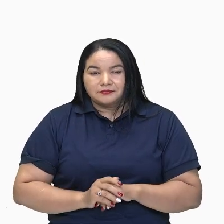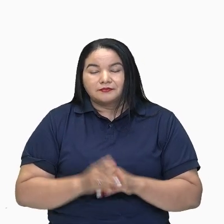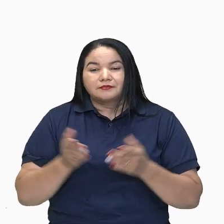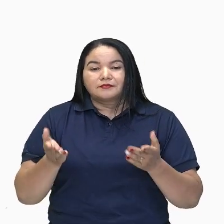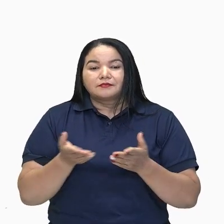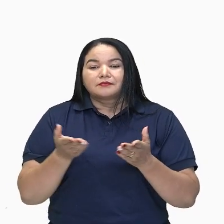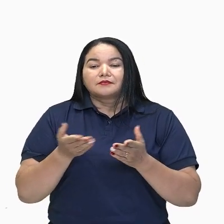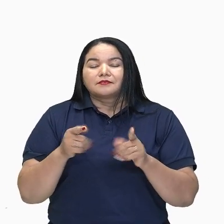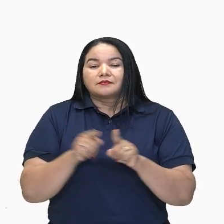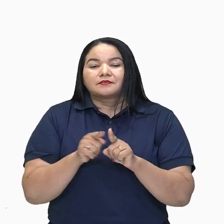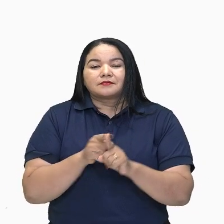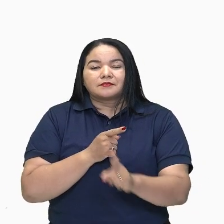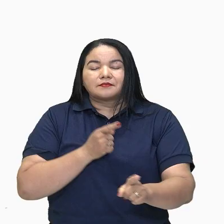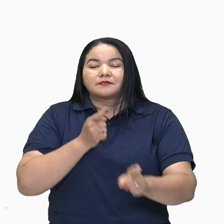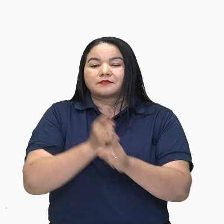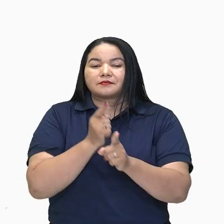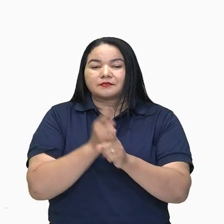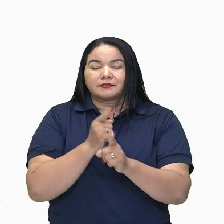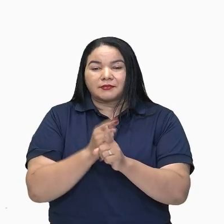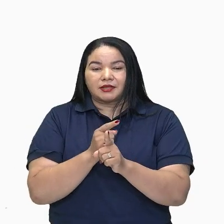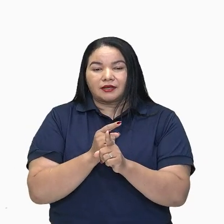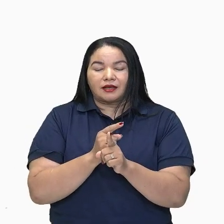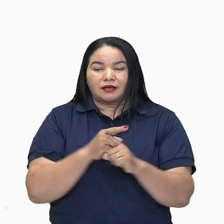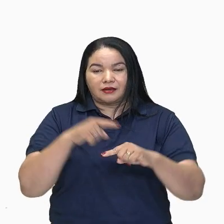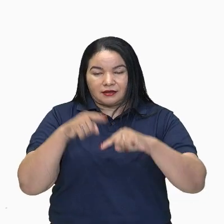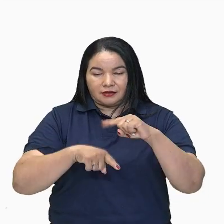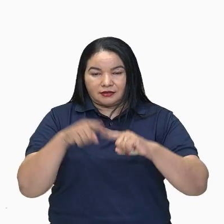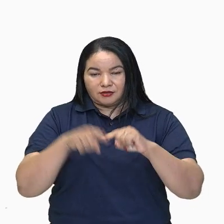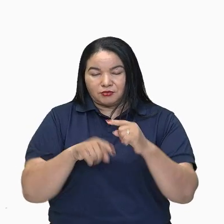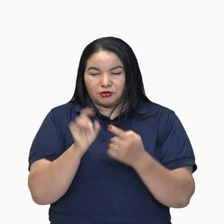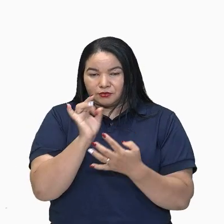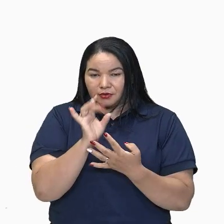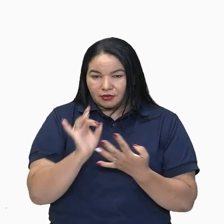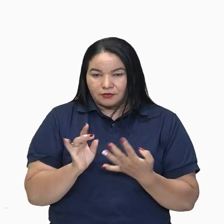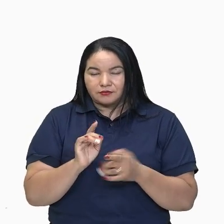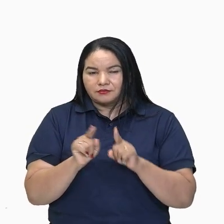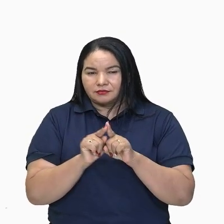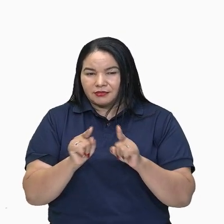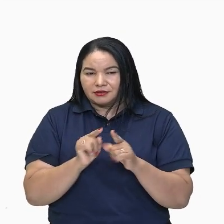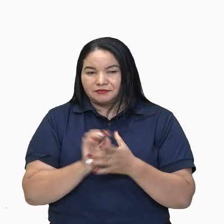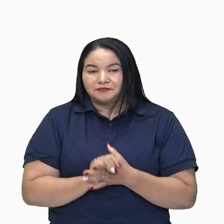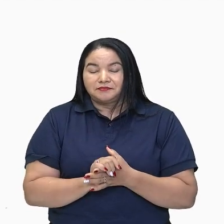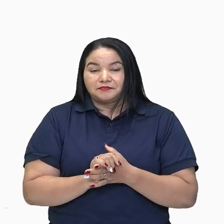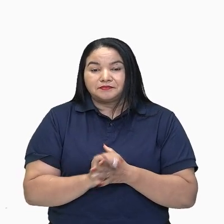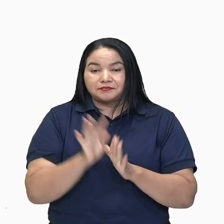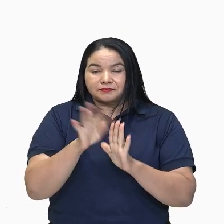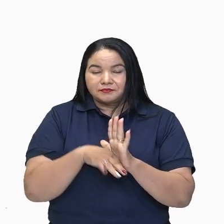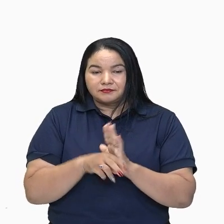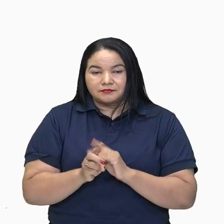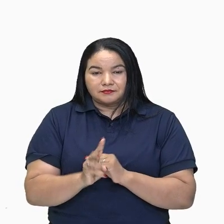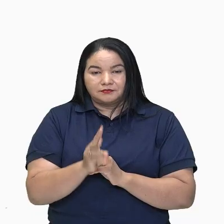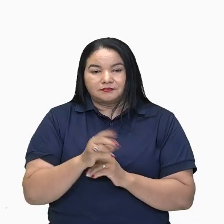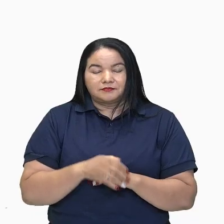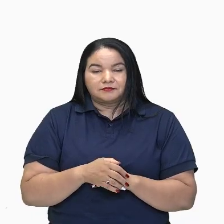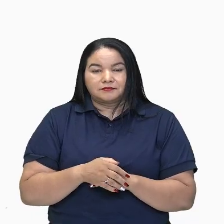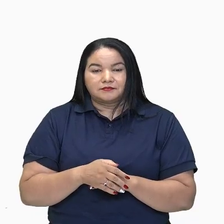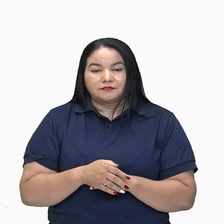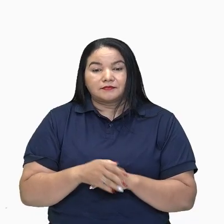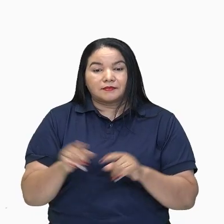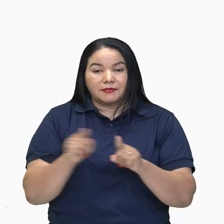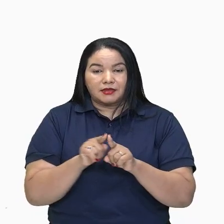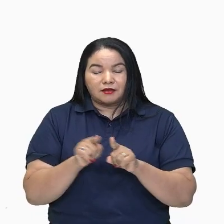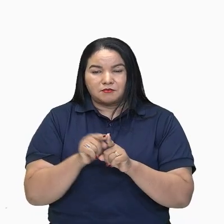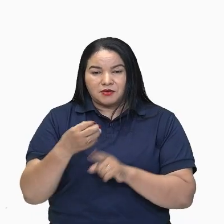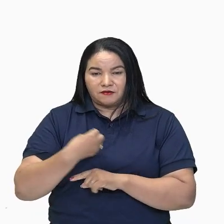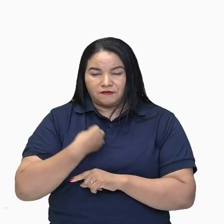claro, identificar cada um desses elementos. Mas esse texto não acabou. Seguindo aqui a leitura dele, além disso, a busca por uma